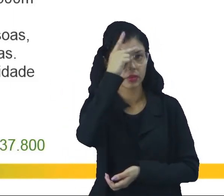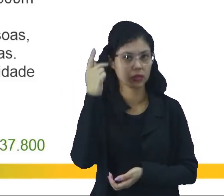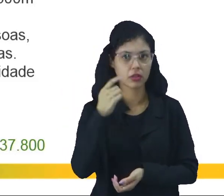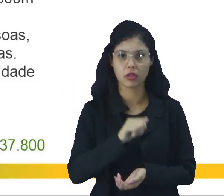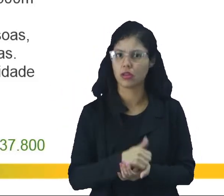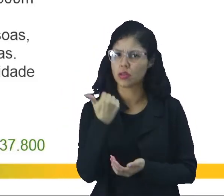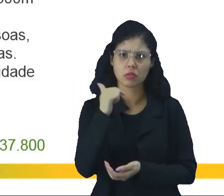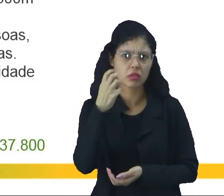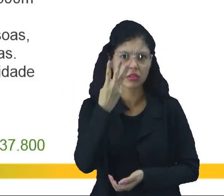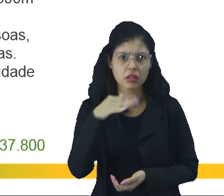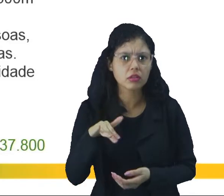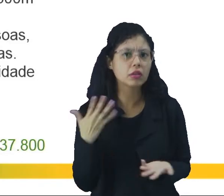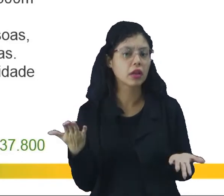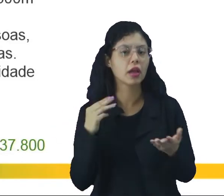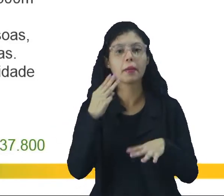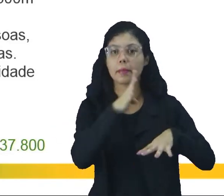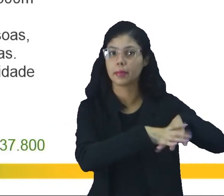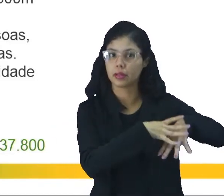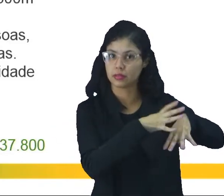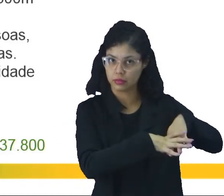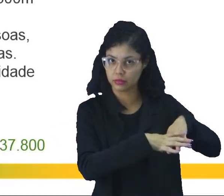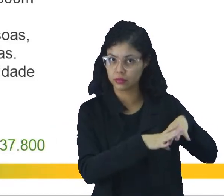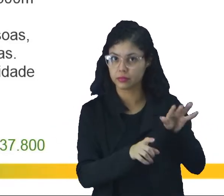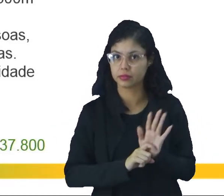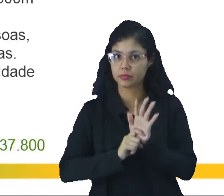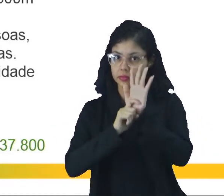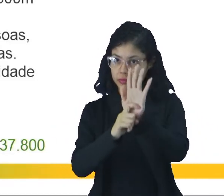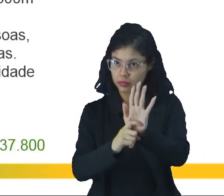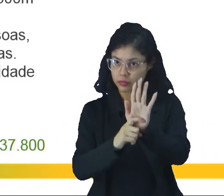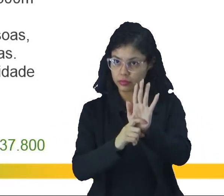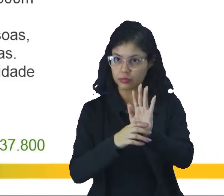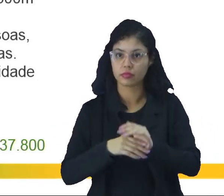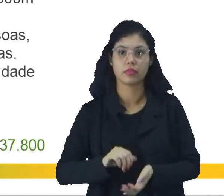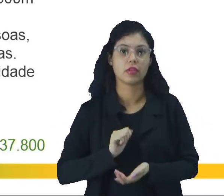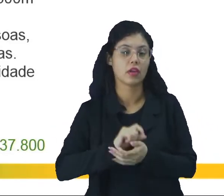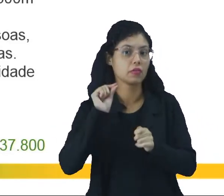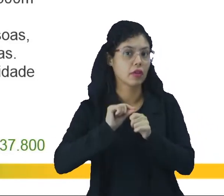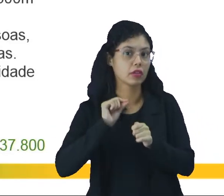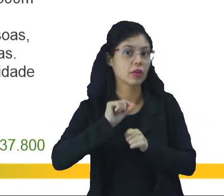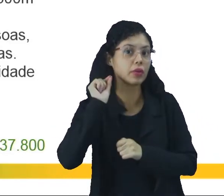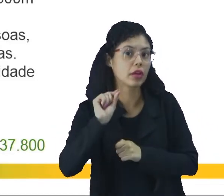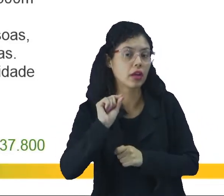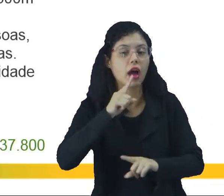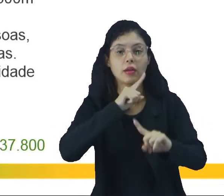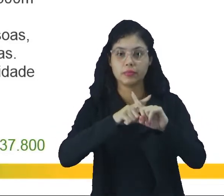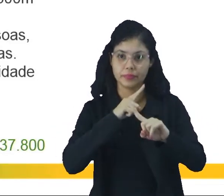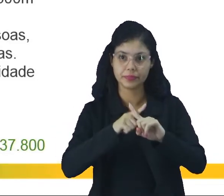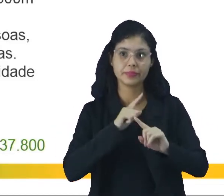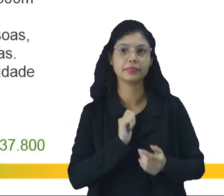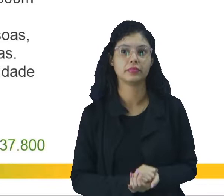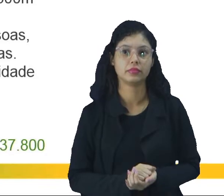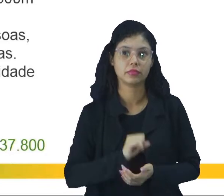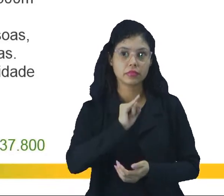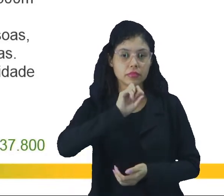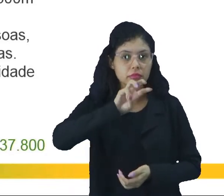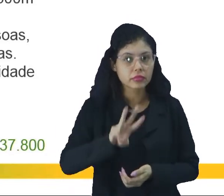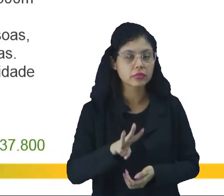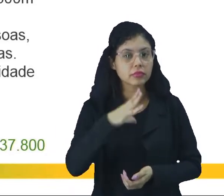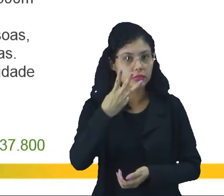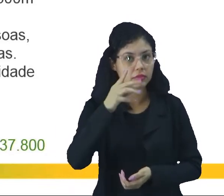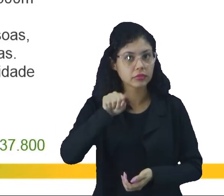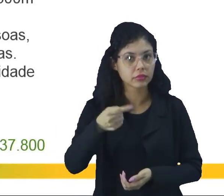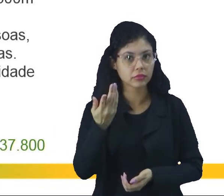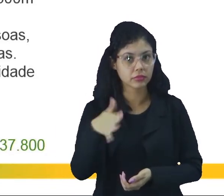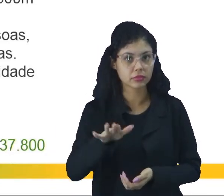professor, não tem 3,5. Matematicamente, isso aqui é uma projeção, tá? Eu vou fazer o quê? Multiplica. Se é 3,5 por